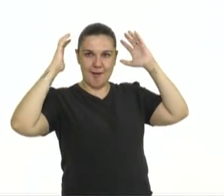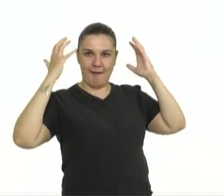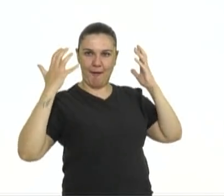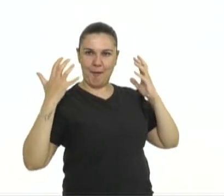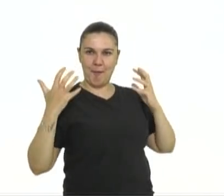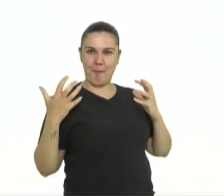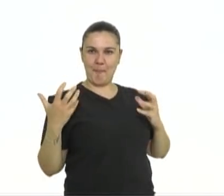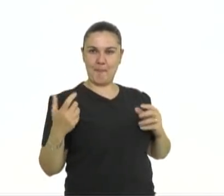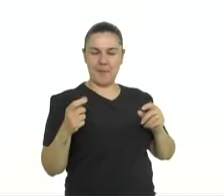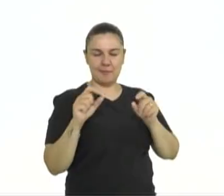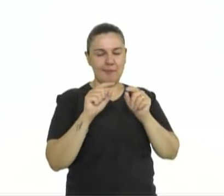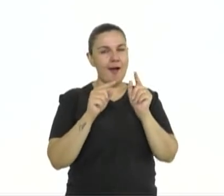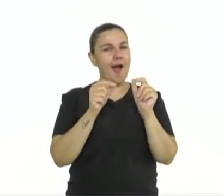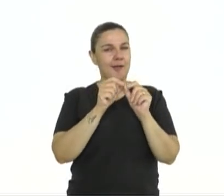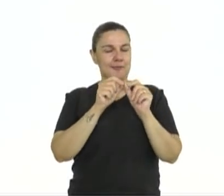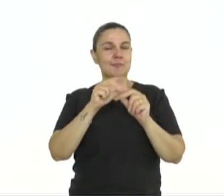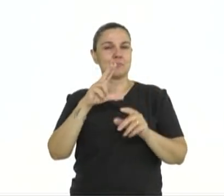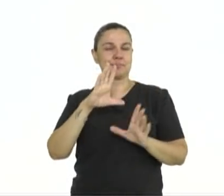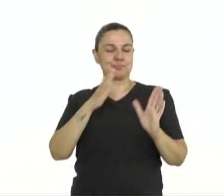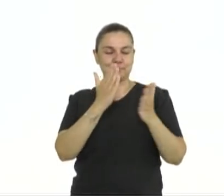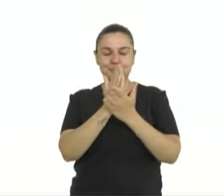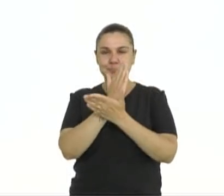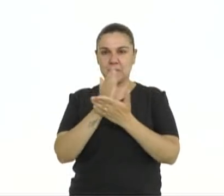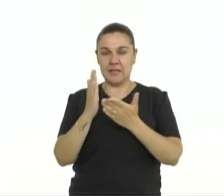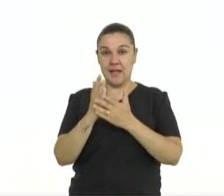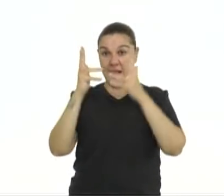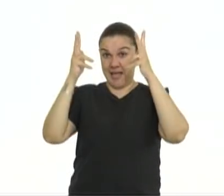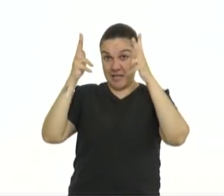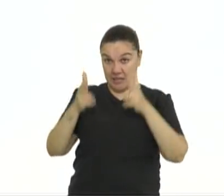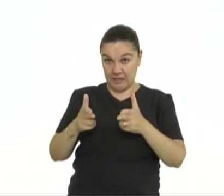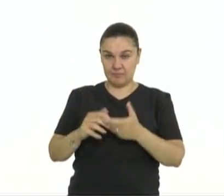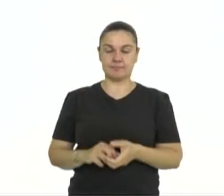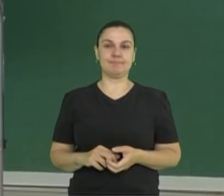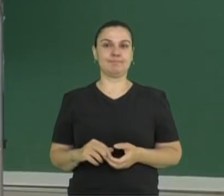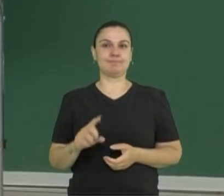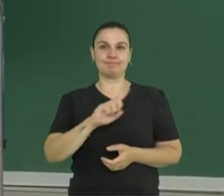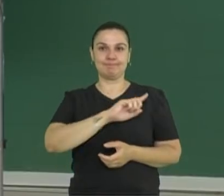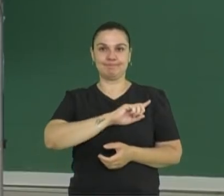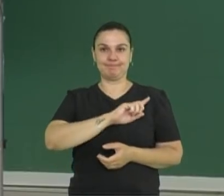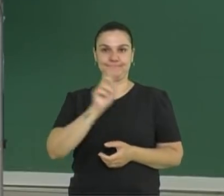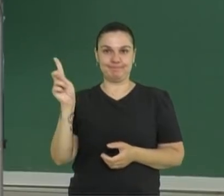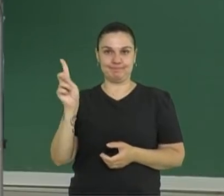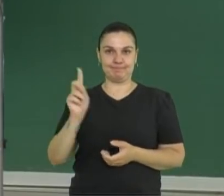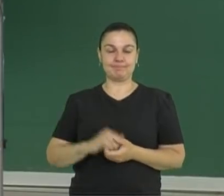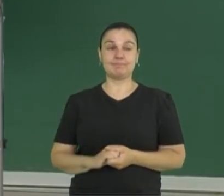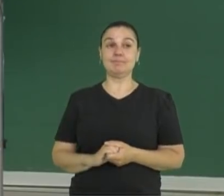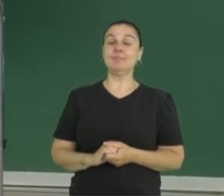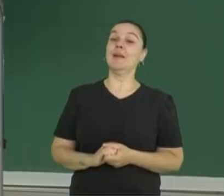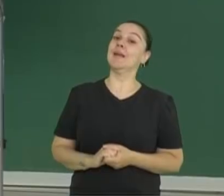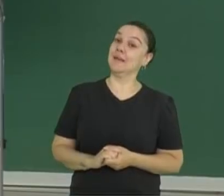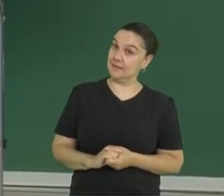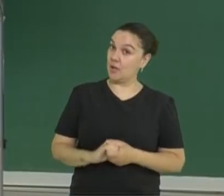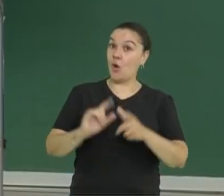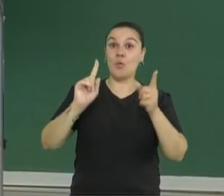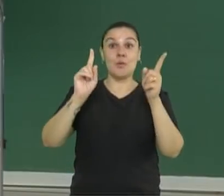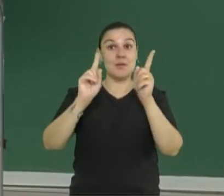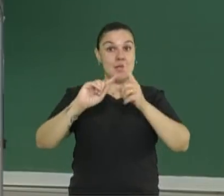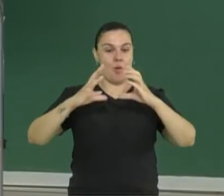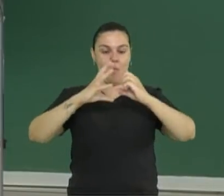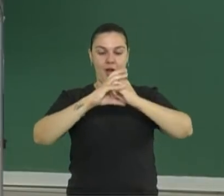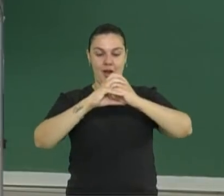cada uma com as suas particularidades. Elas são exatamente iguais? Não! Então, não é